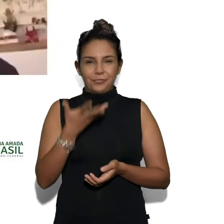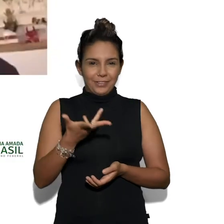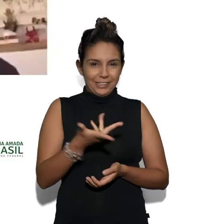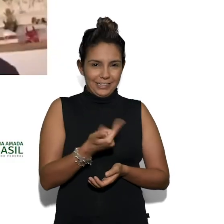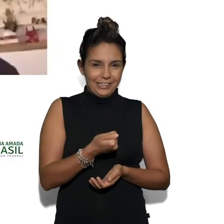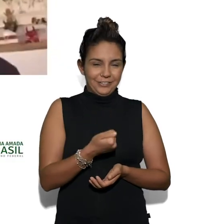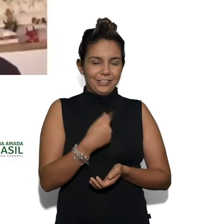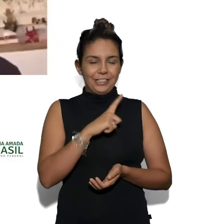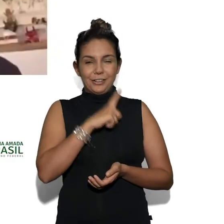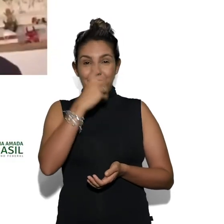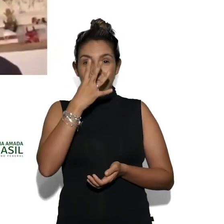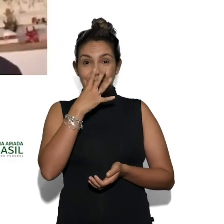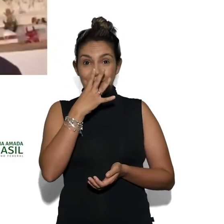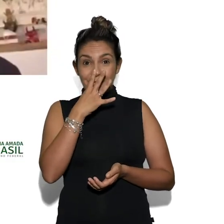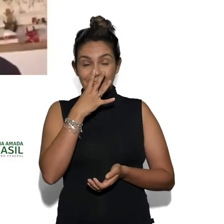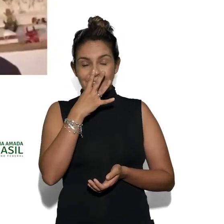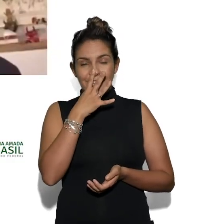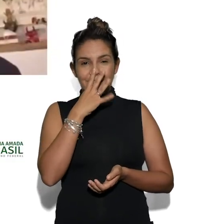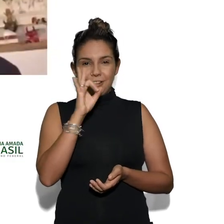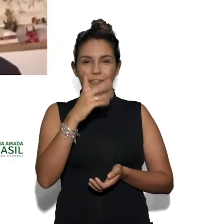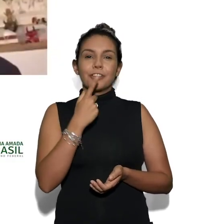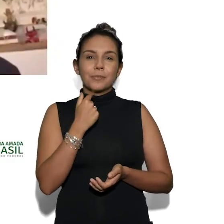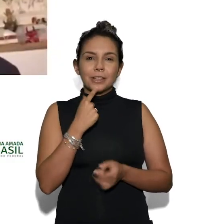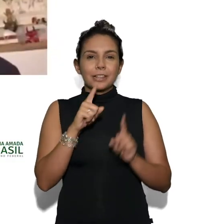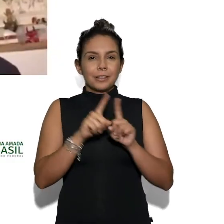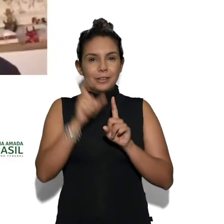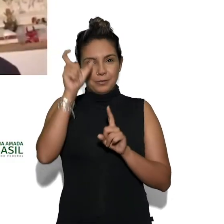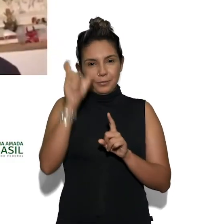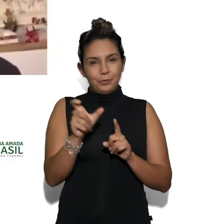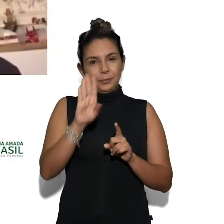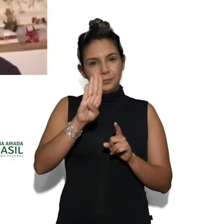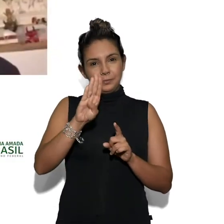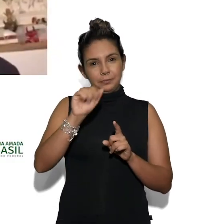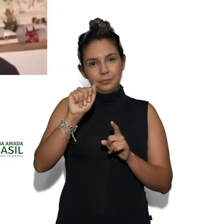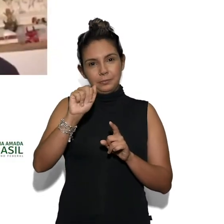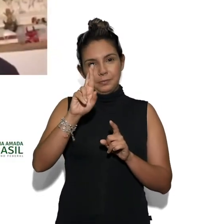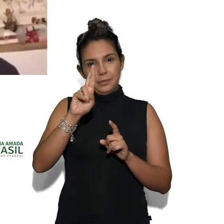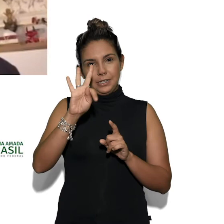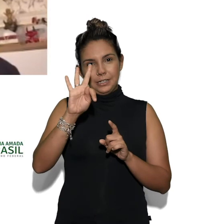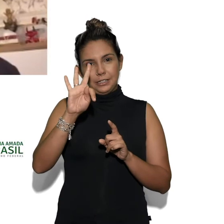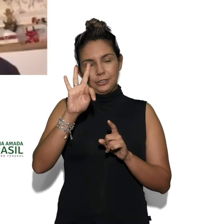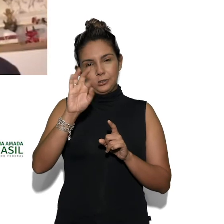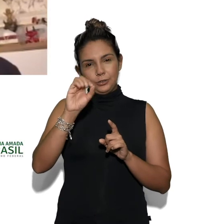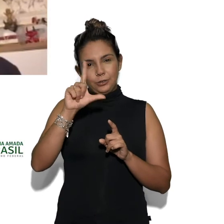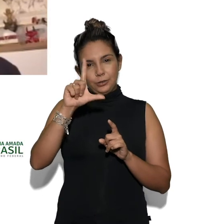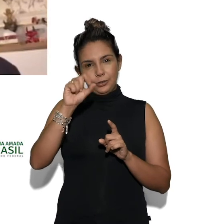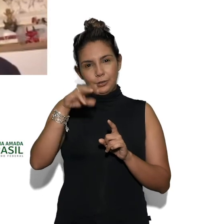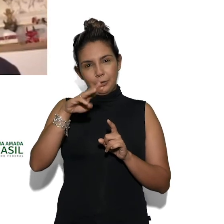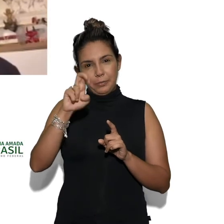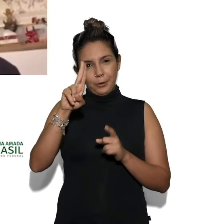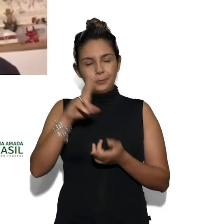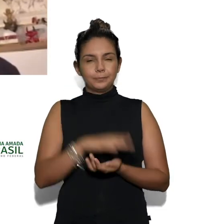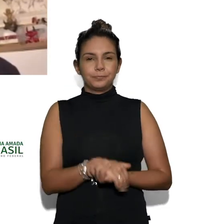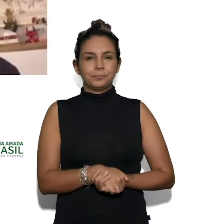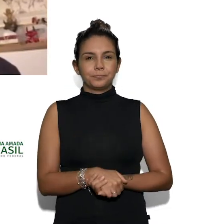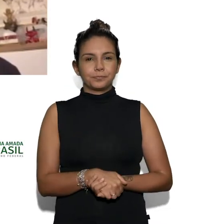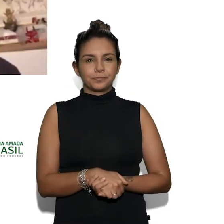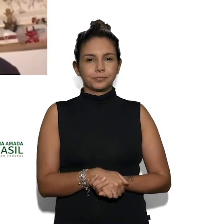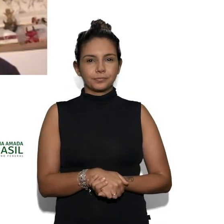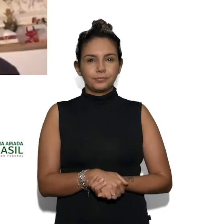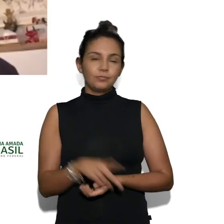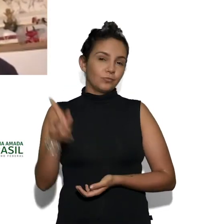uma admiração, não só ao Vermelho, a pessoa do Bartolomeu, que foi um grande amigo de vida inteira. Eu